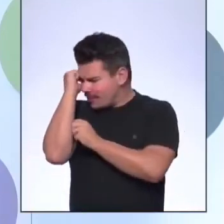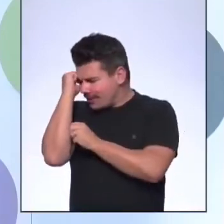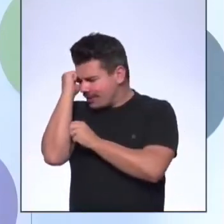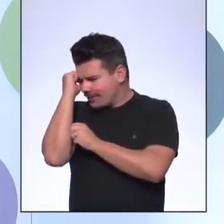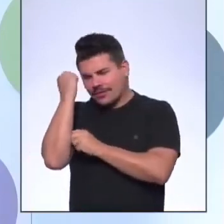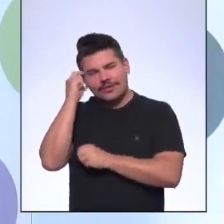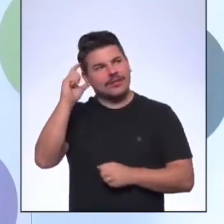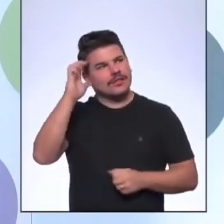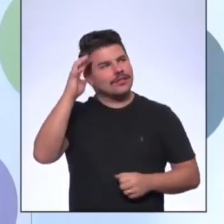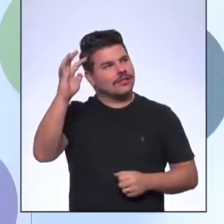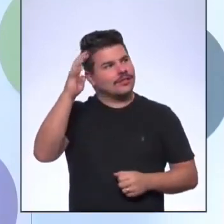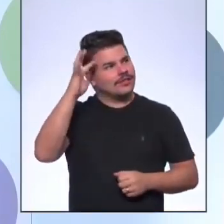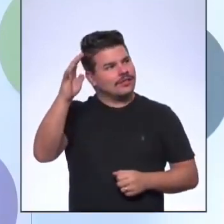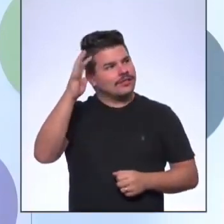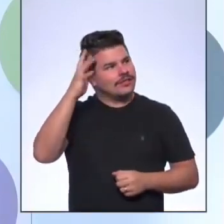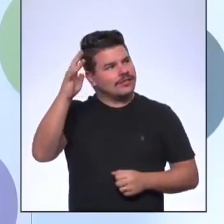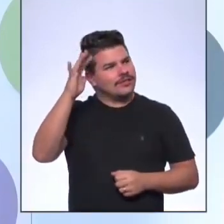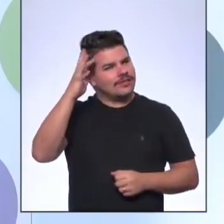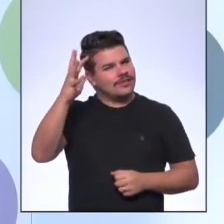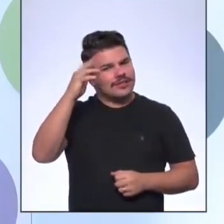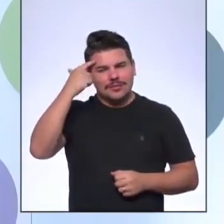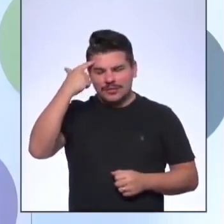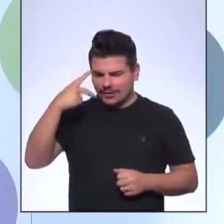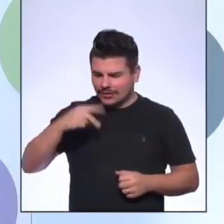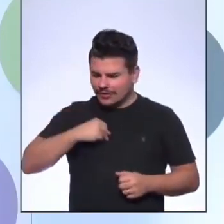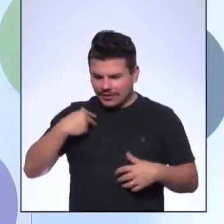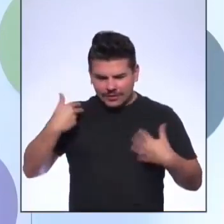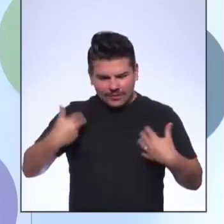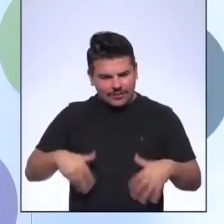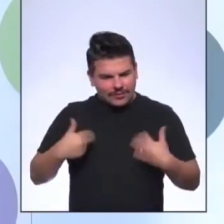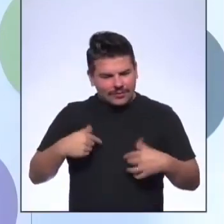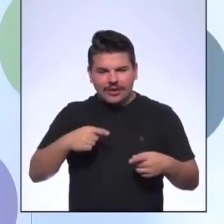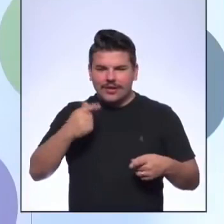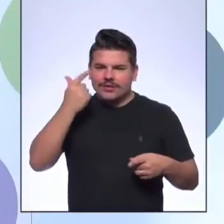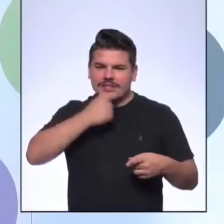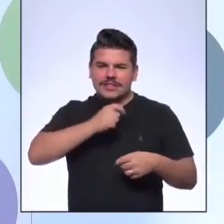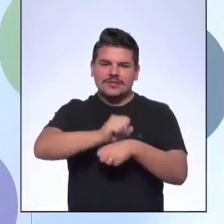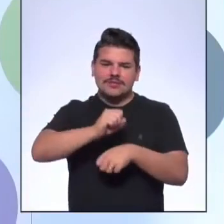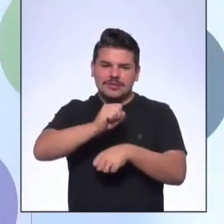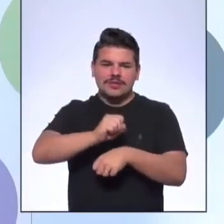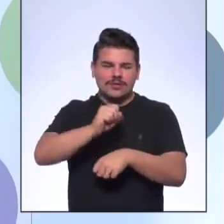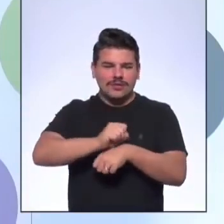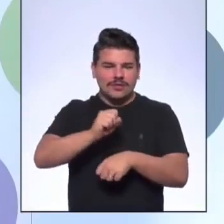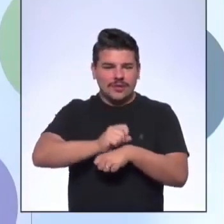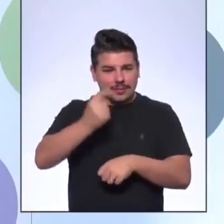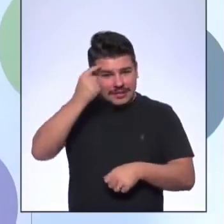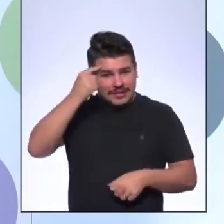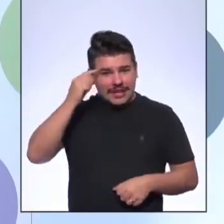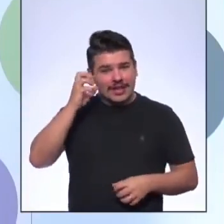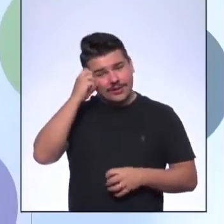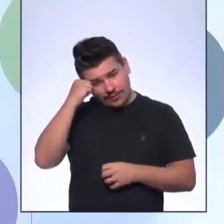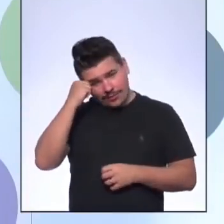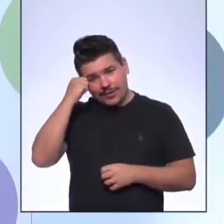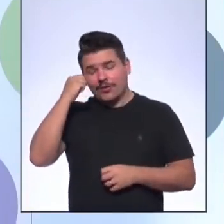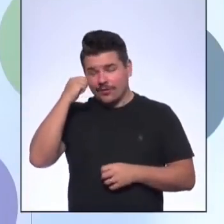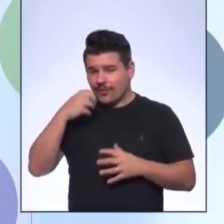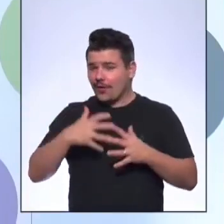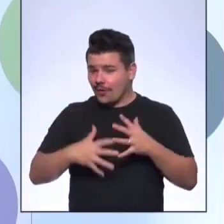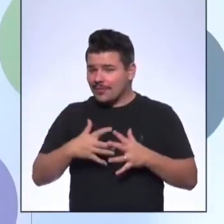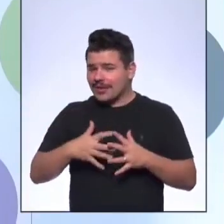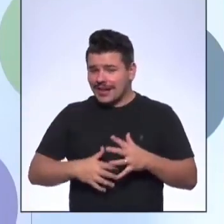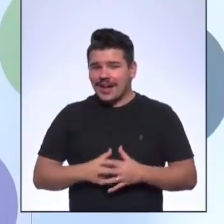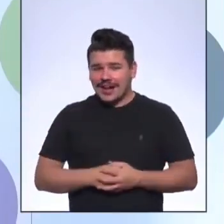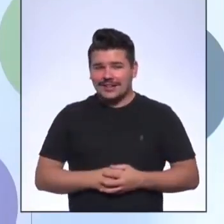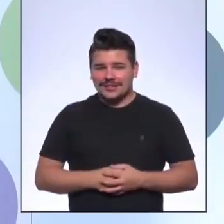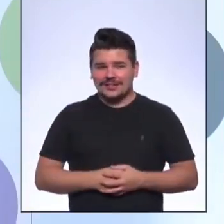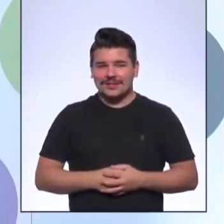Então, até ele chegar a tirar essas conclusões desse experimento, ele ficou sem dormir, foi complicado para Mendel essa